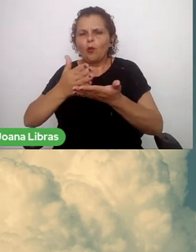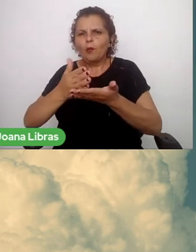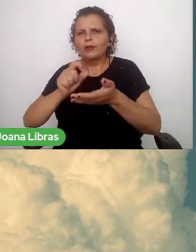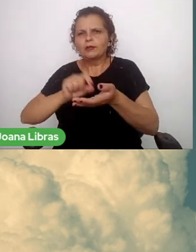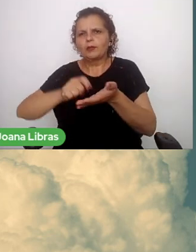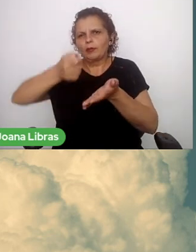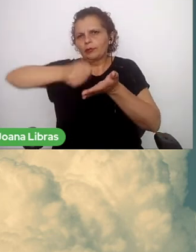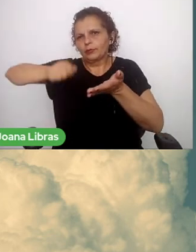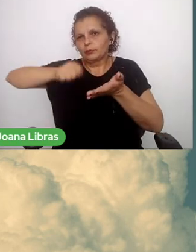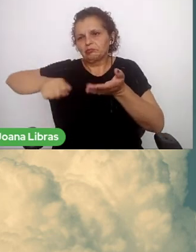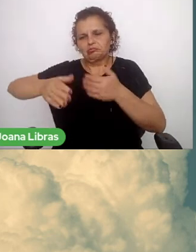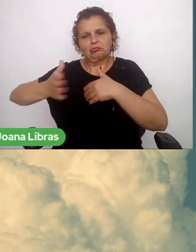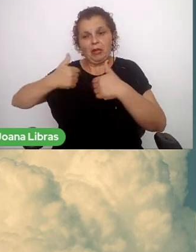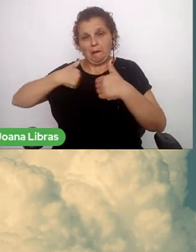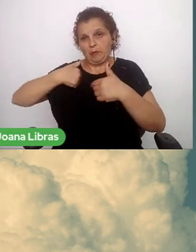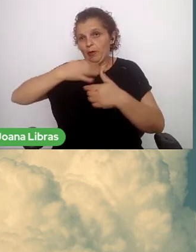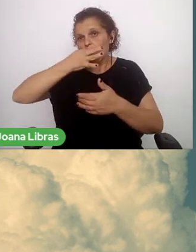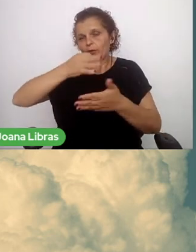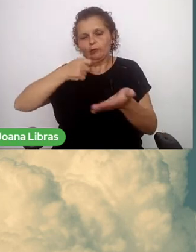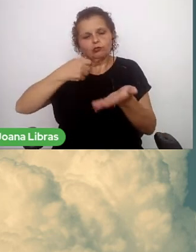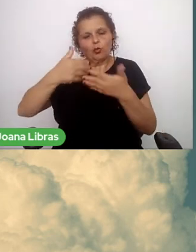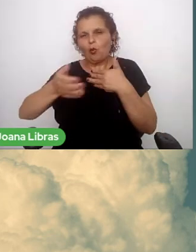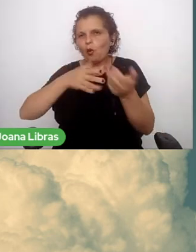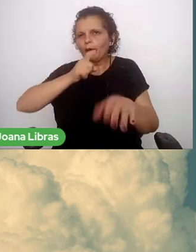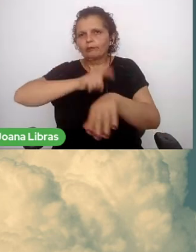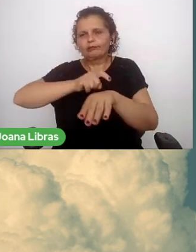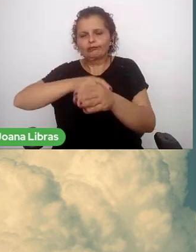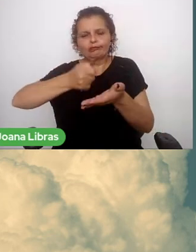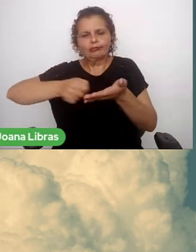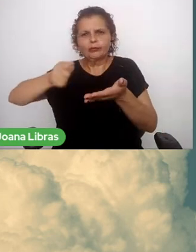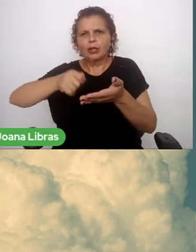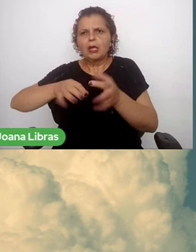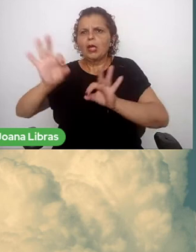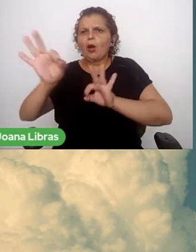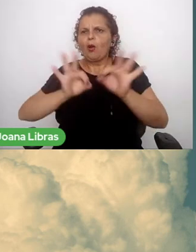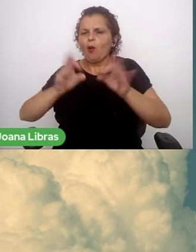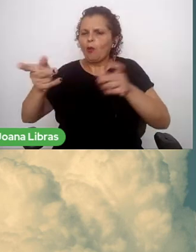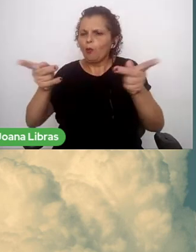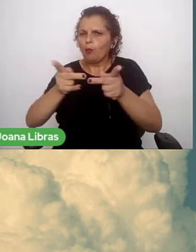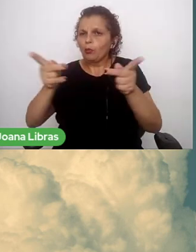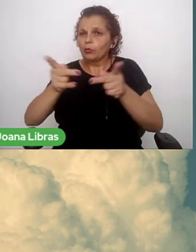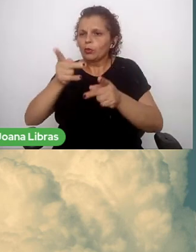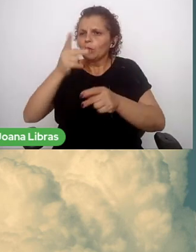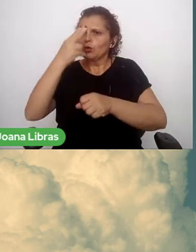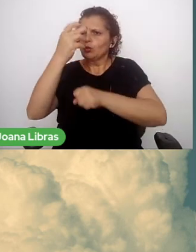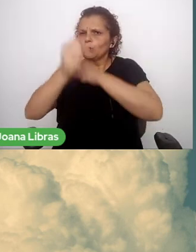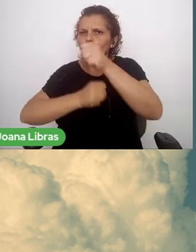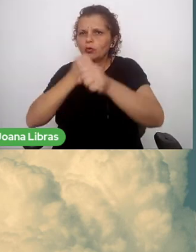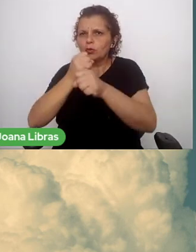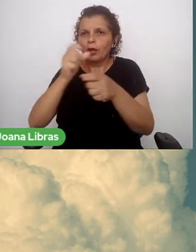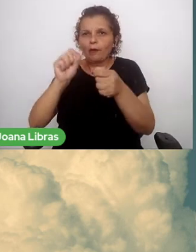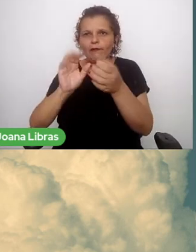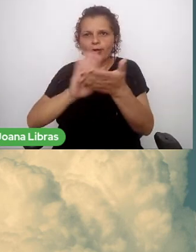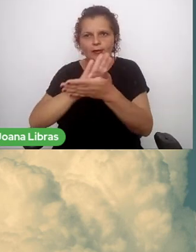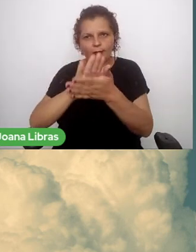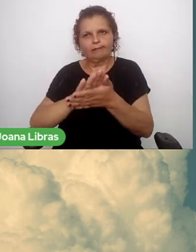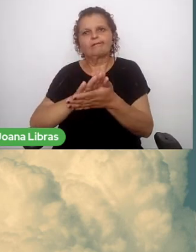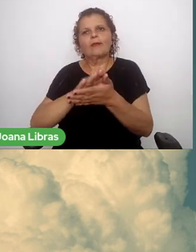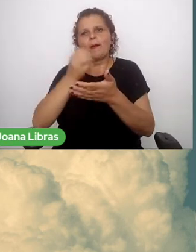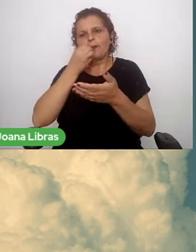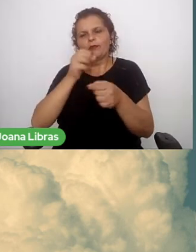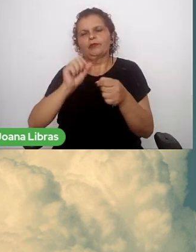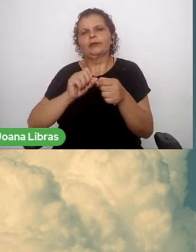mim, a qualquer momento, tá? A qualquer momento. Se você está num projeto há 2 anos e não fez o Path to Production, ainda faz,